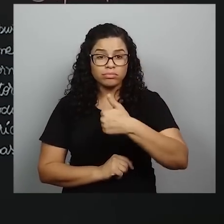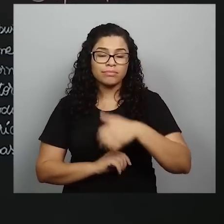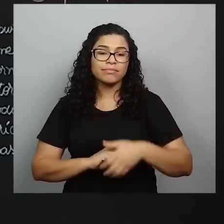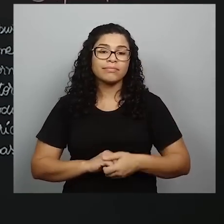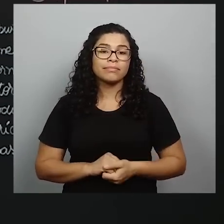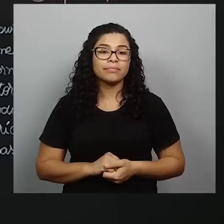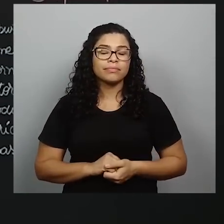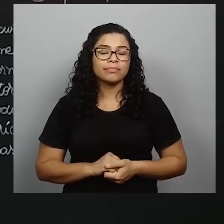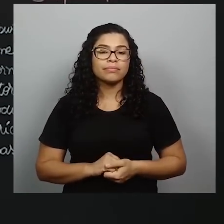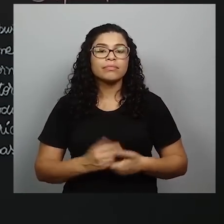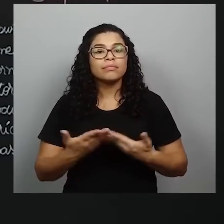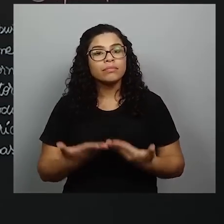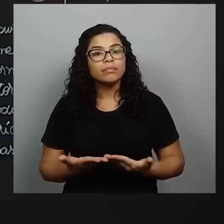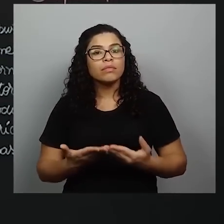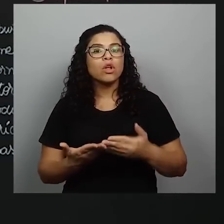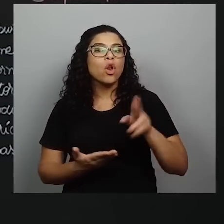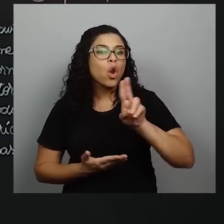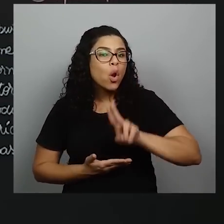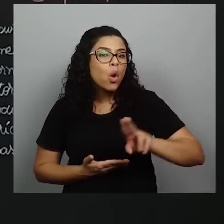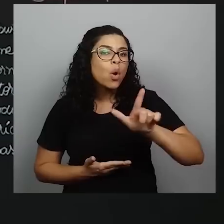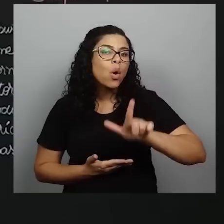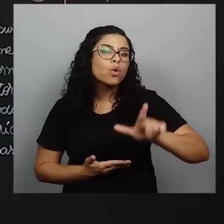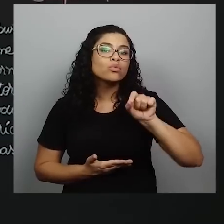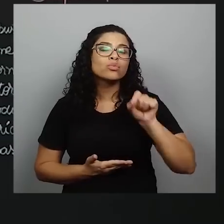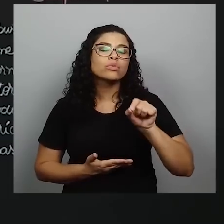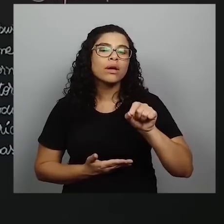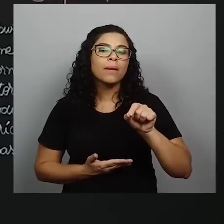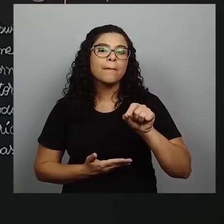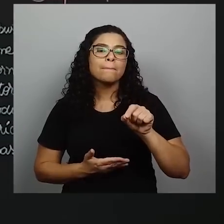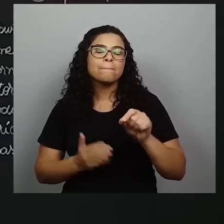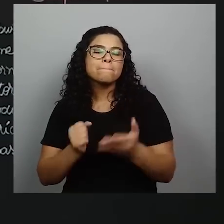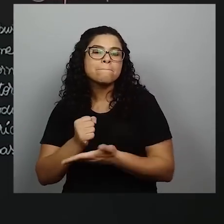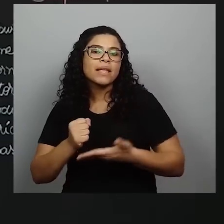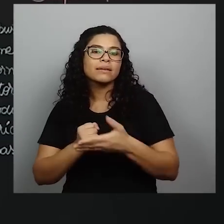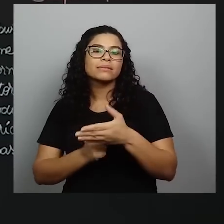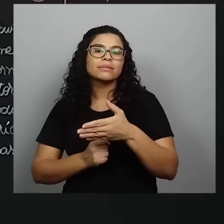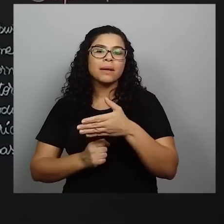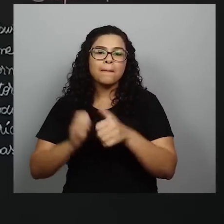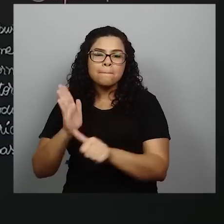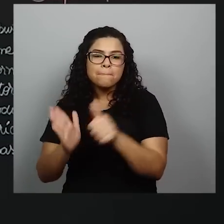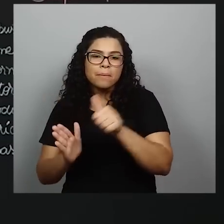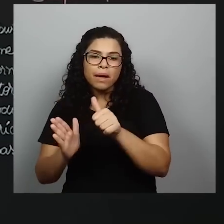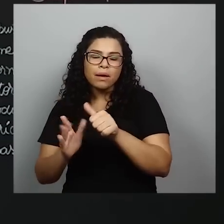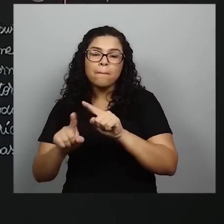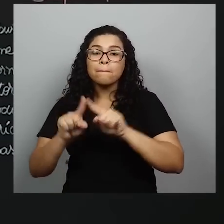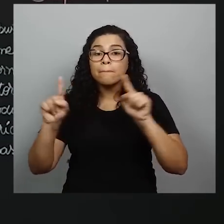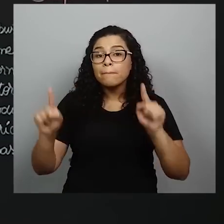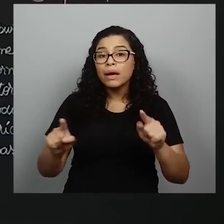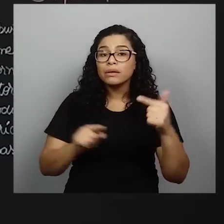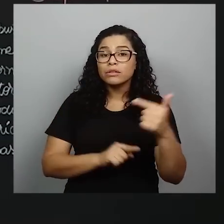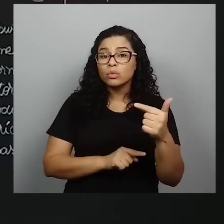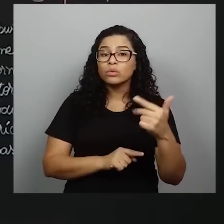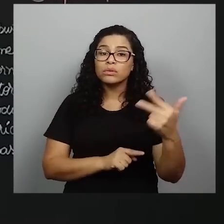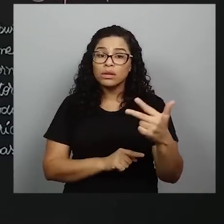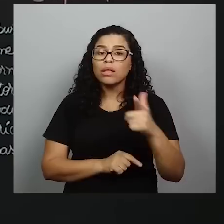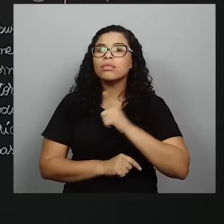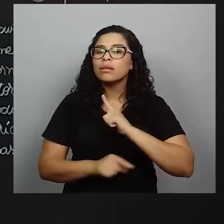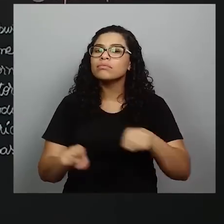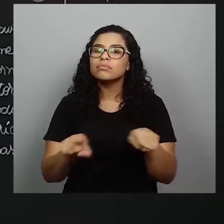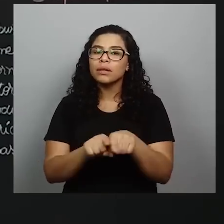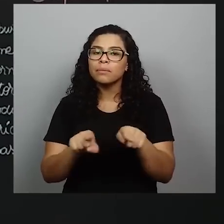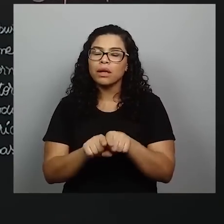de exportação, pautada, claro, na parte primária, mas também temos setores secundários e terciários. Agora, o